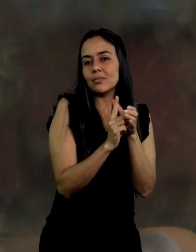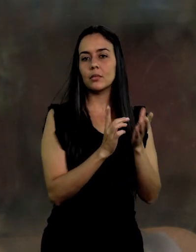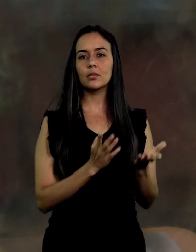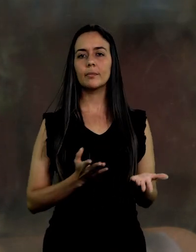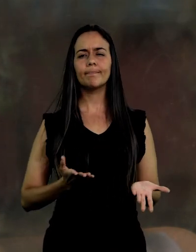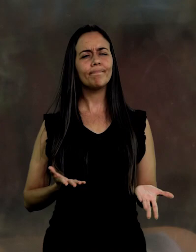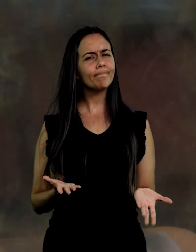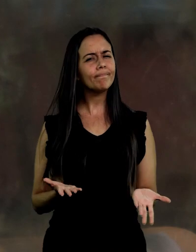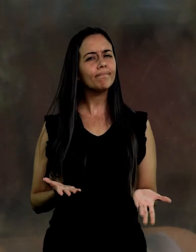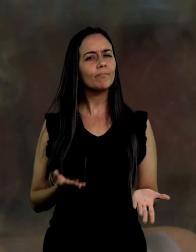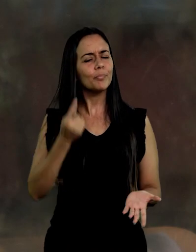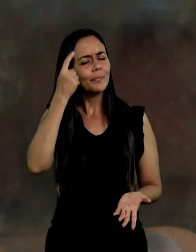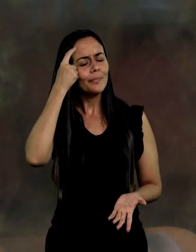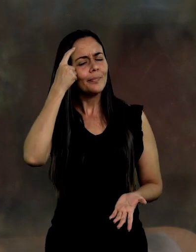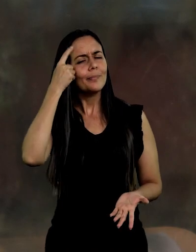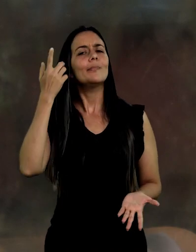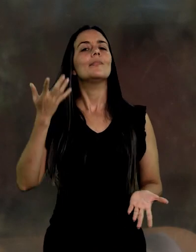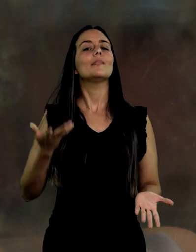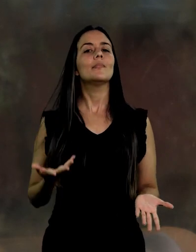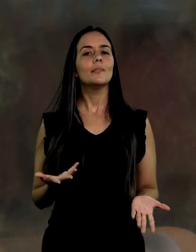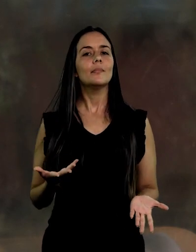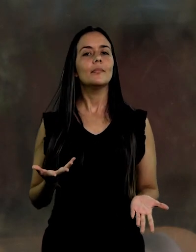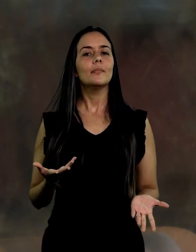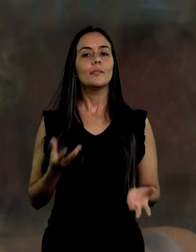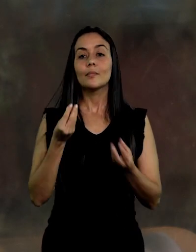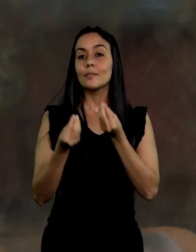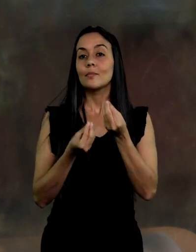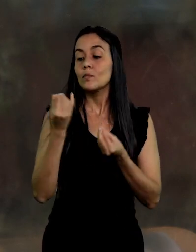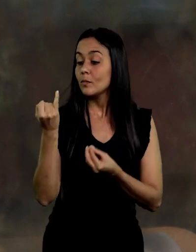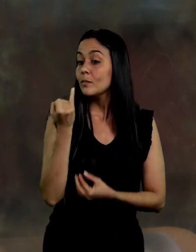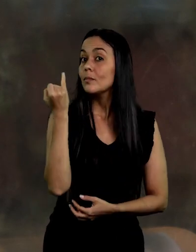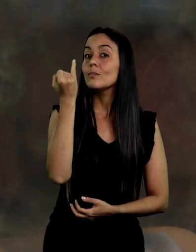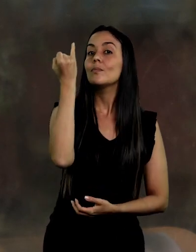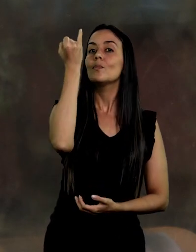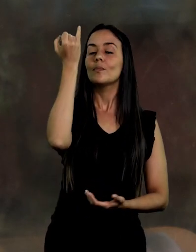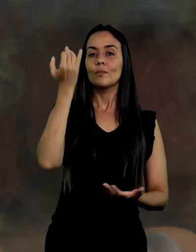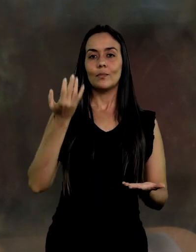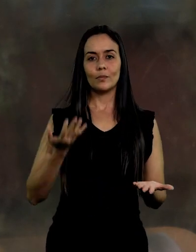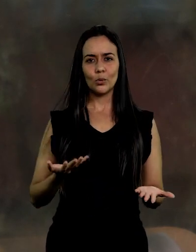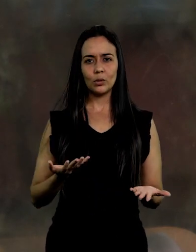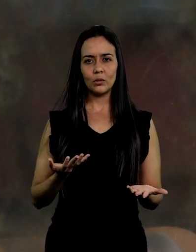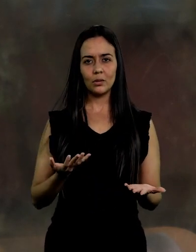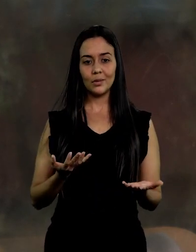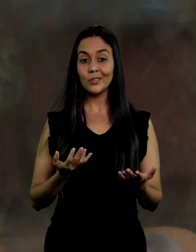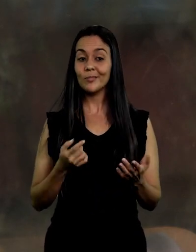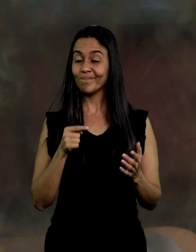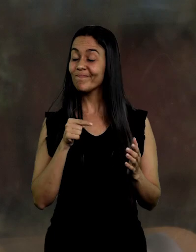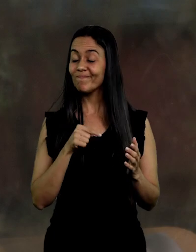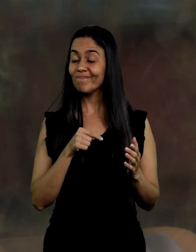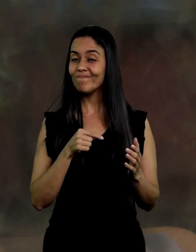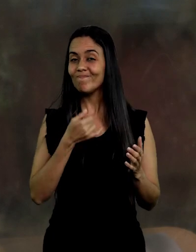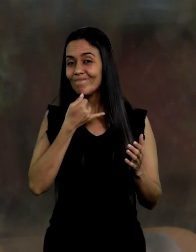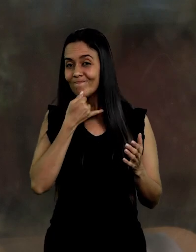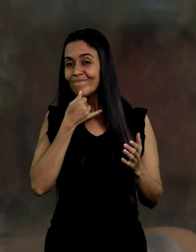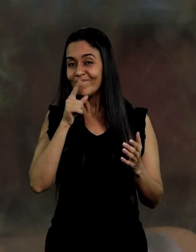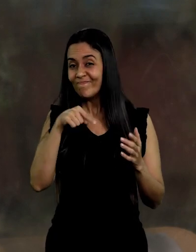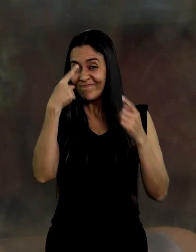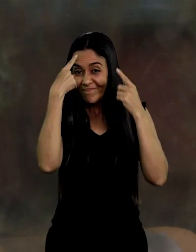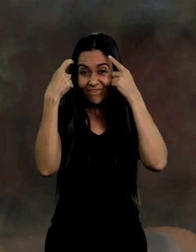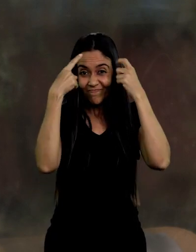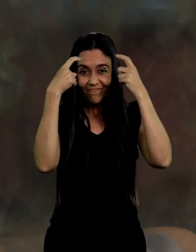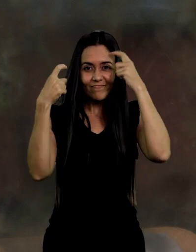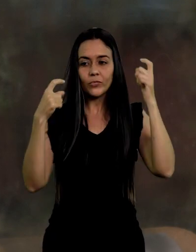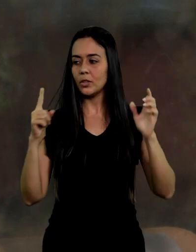desses desvios que não, é uma pequena violência. Ao invés da gente